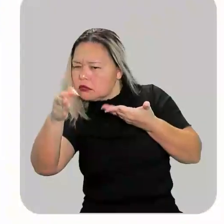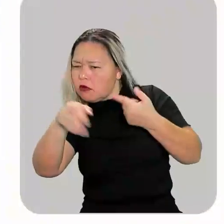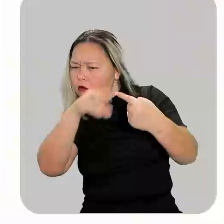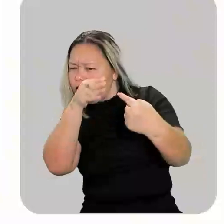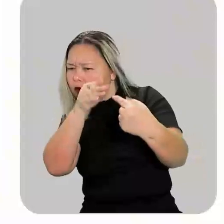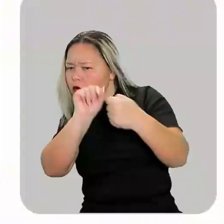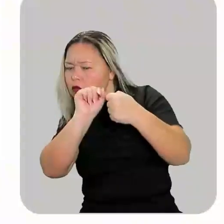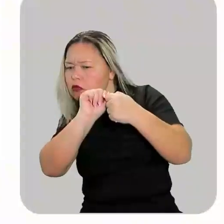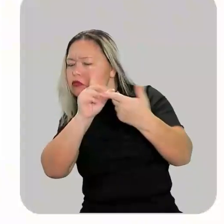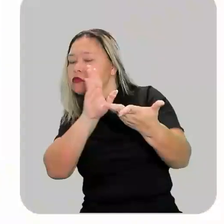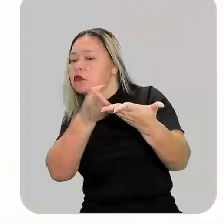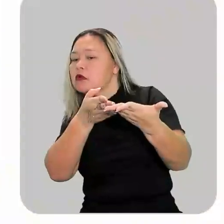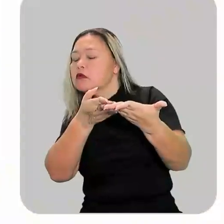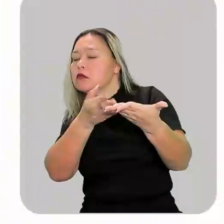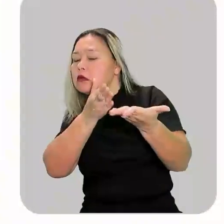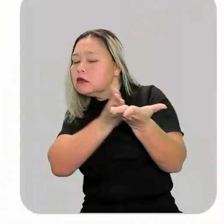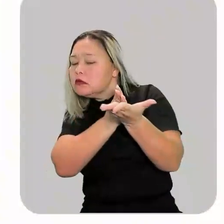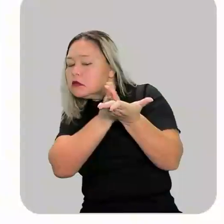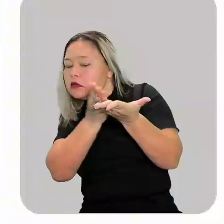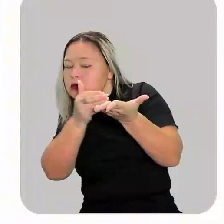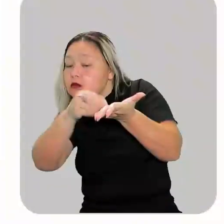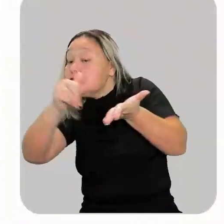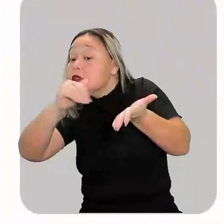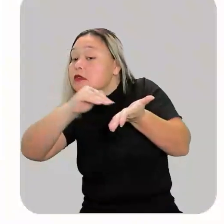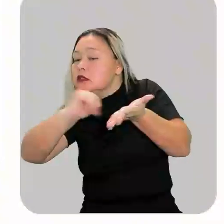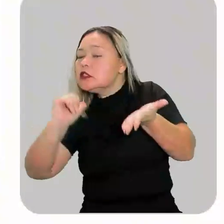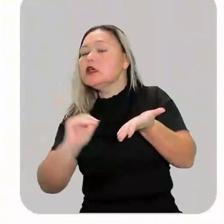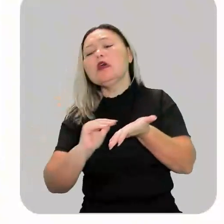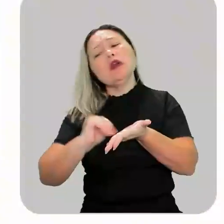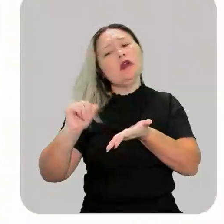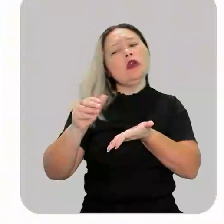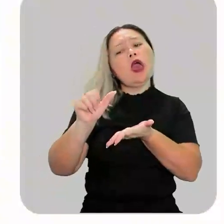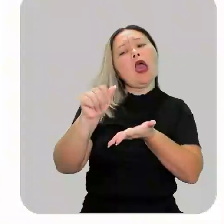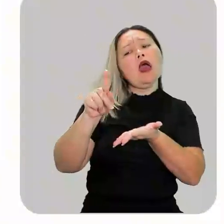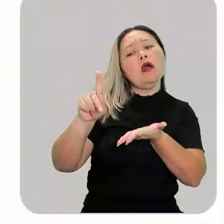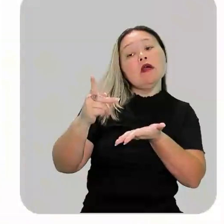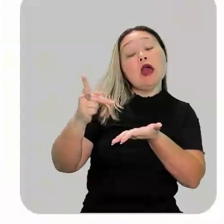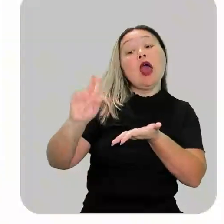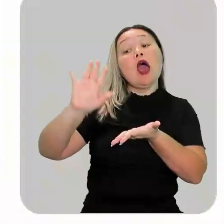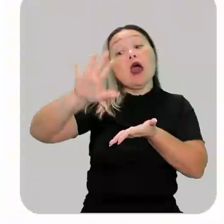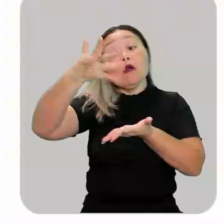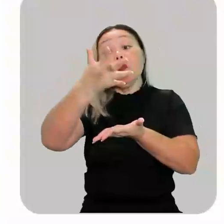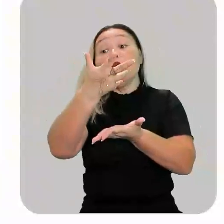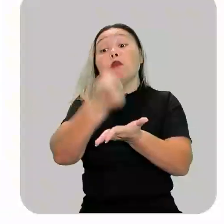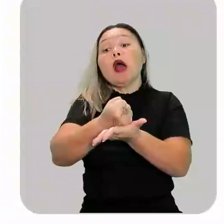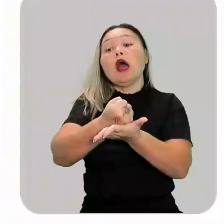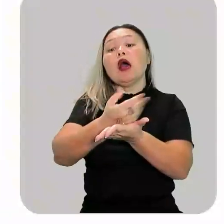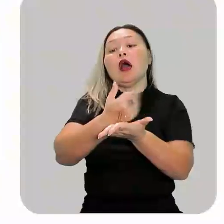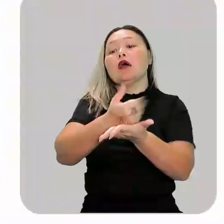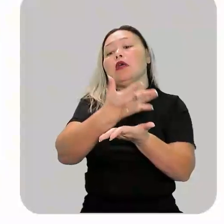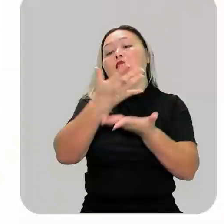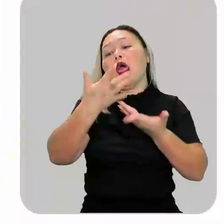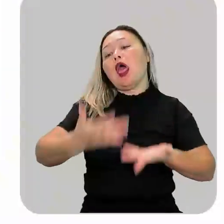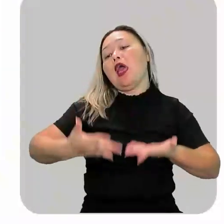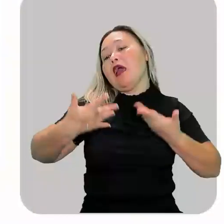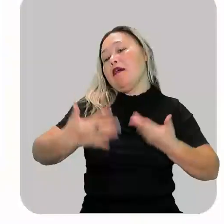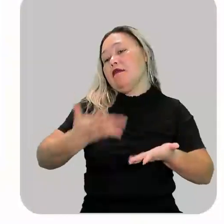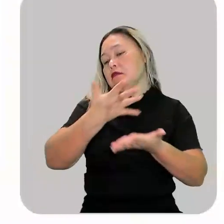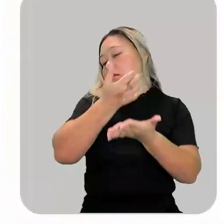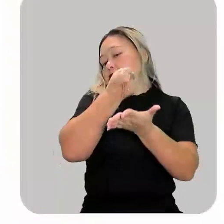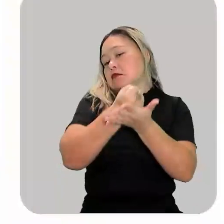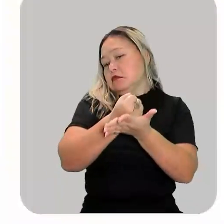prioridades, vai né? te tirar do caminho. Desinstala, né? E baixa lá alguns arquivos, é coisinha leve e